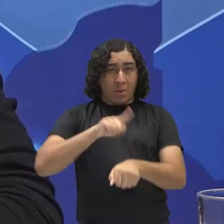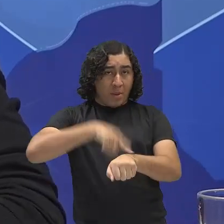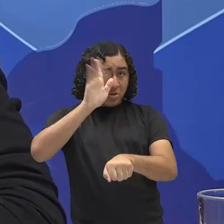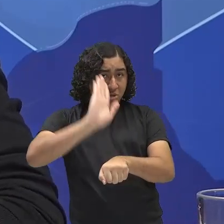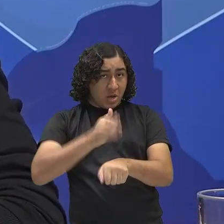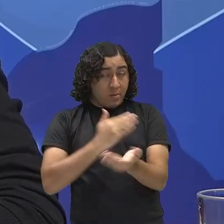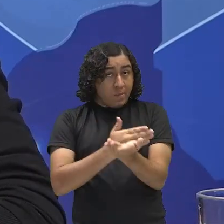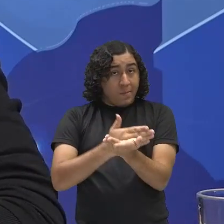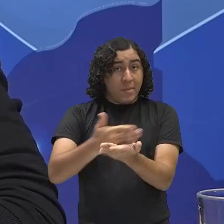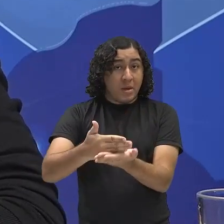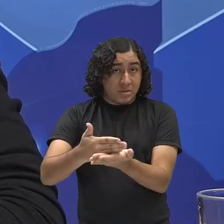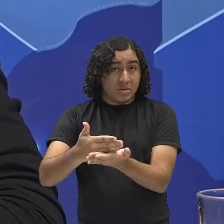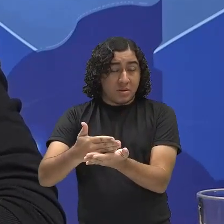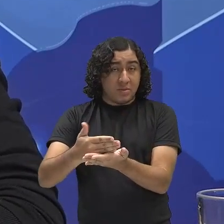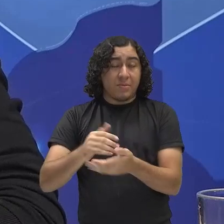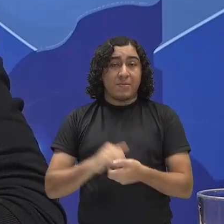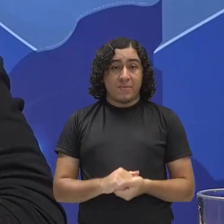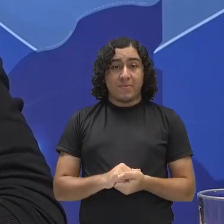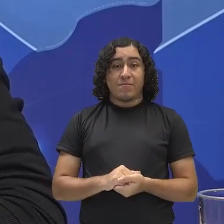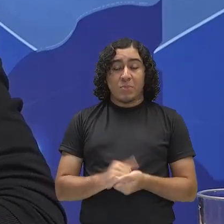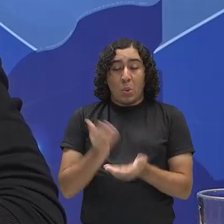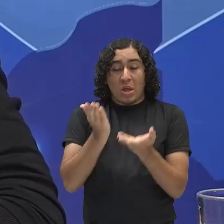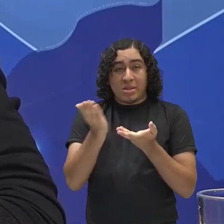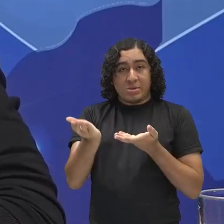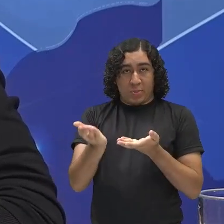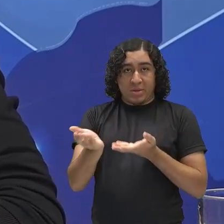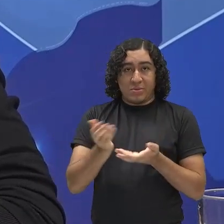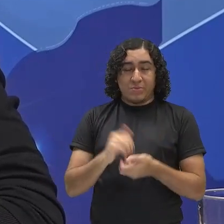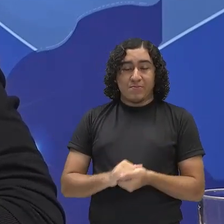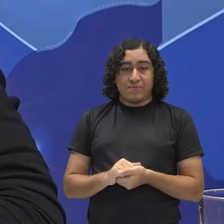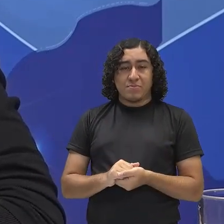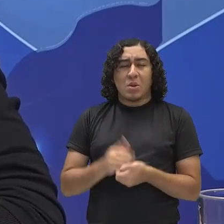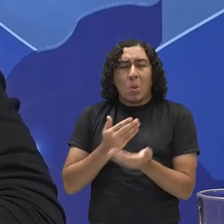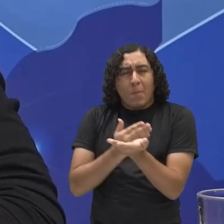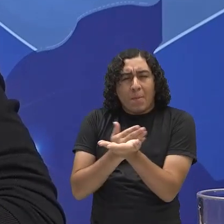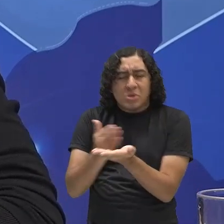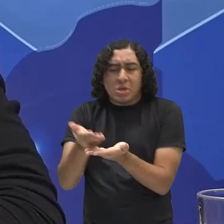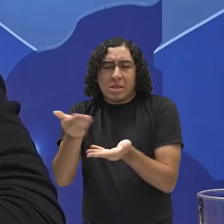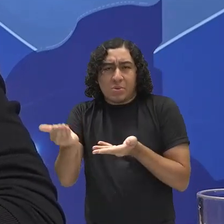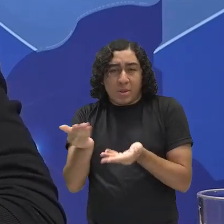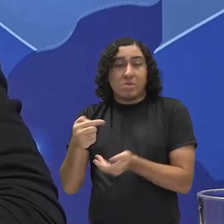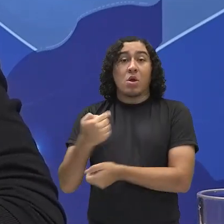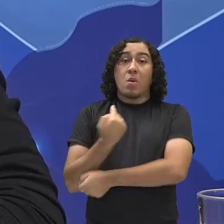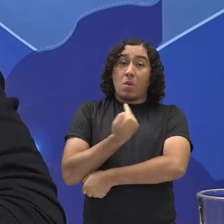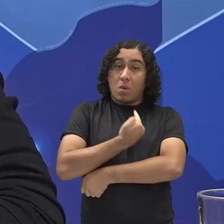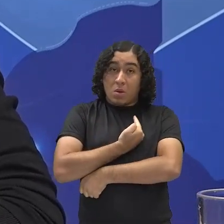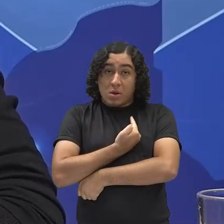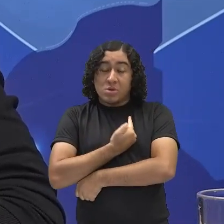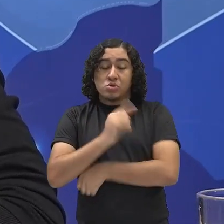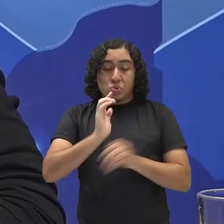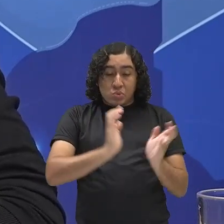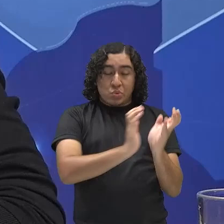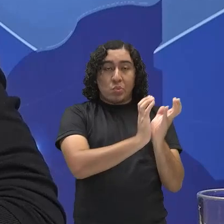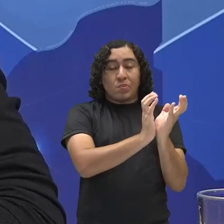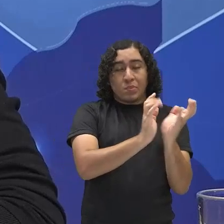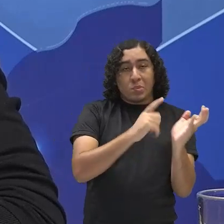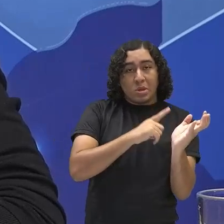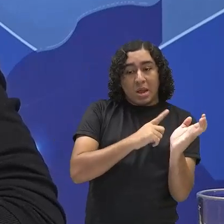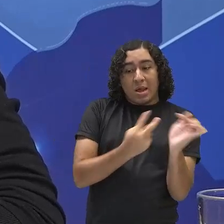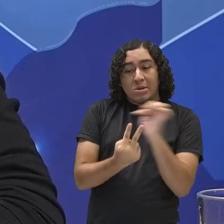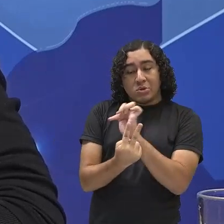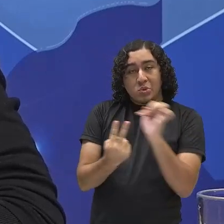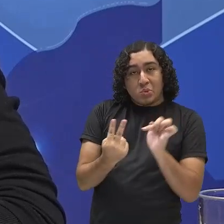técnico, certo? E quando começa o atendimento, nós do suporte, nós temos duas prioridades. Vamos dizer